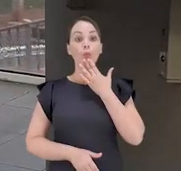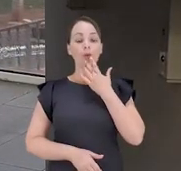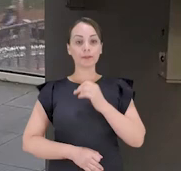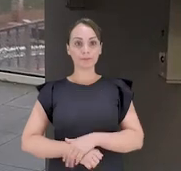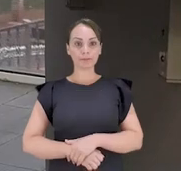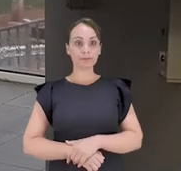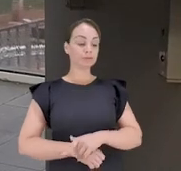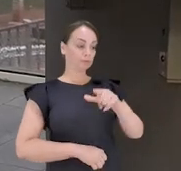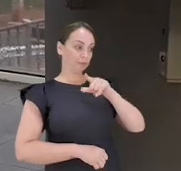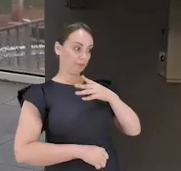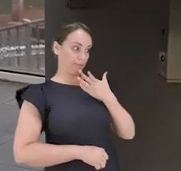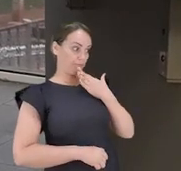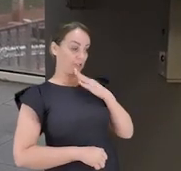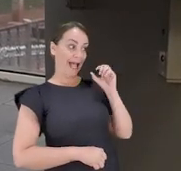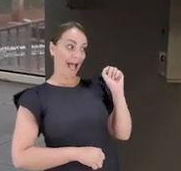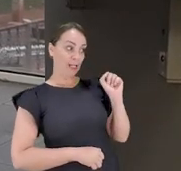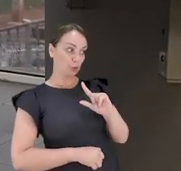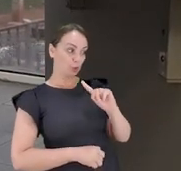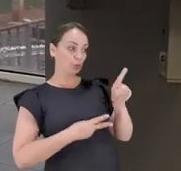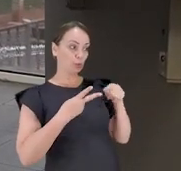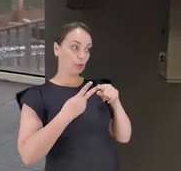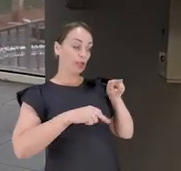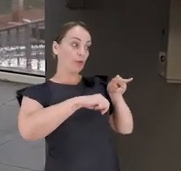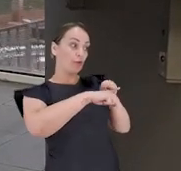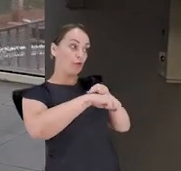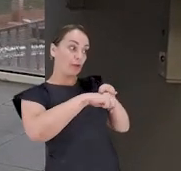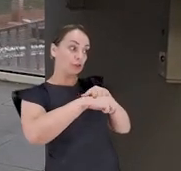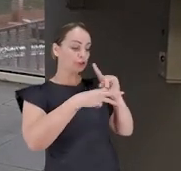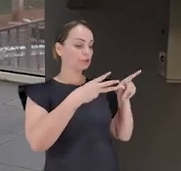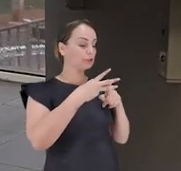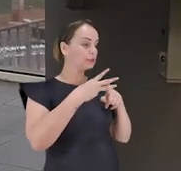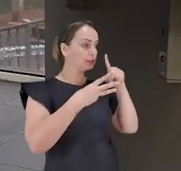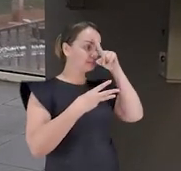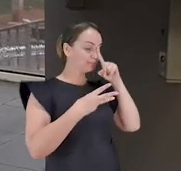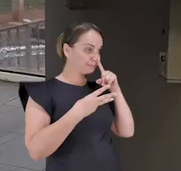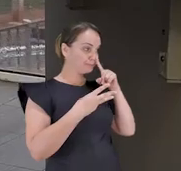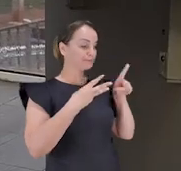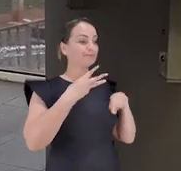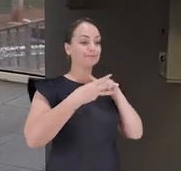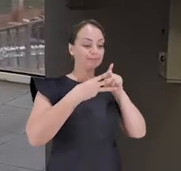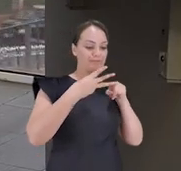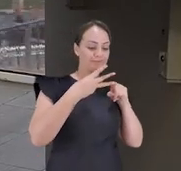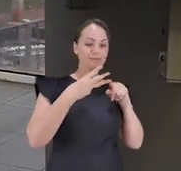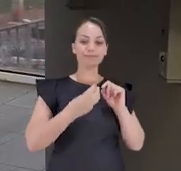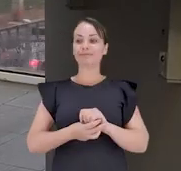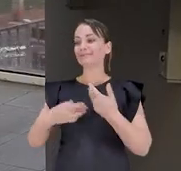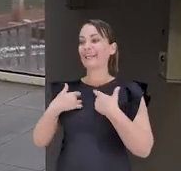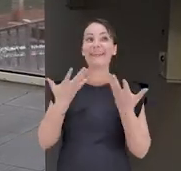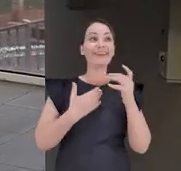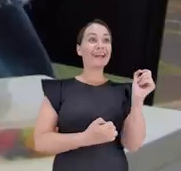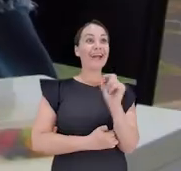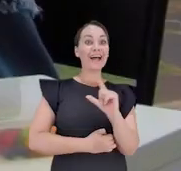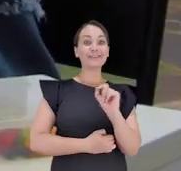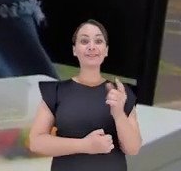Vamos. Temos corante azul, corante verde e corante amarelo. Acho que eu vou querer o azul. Eu